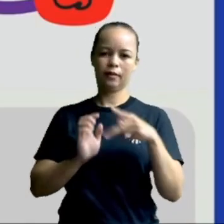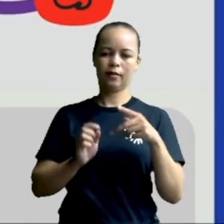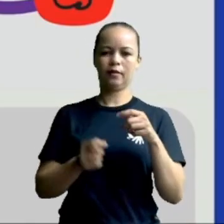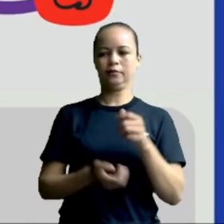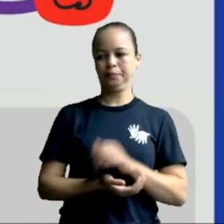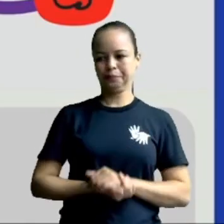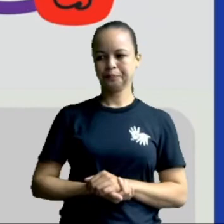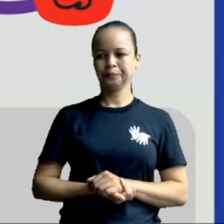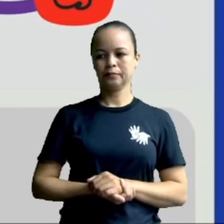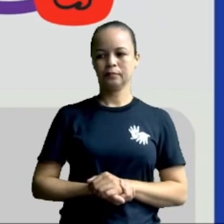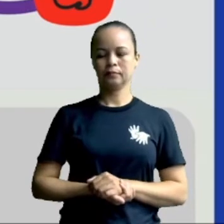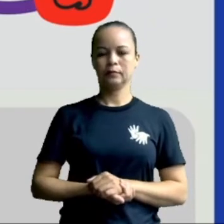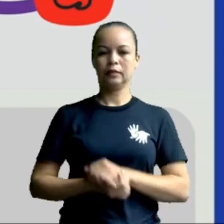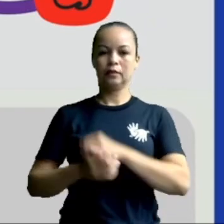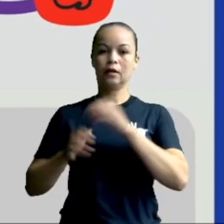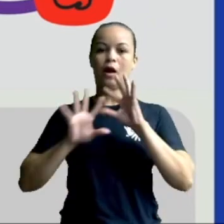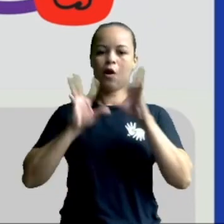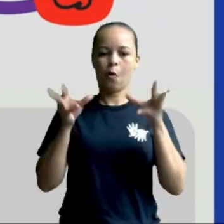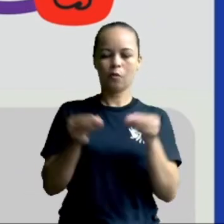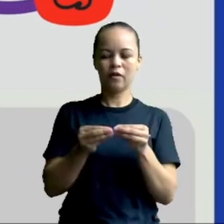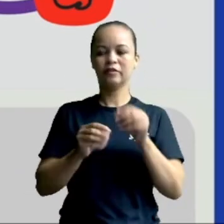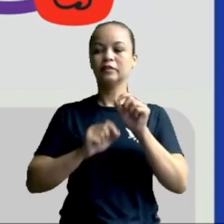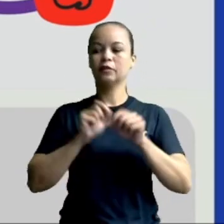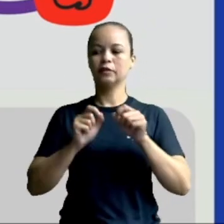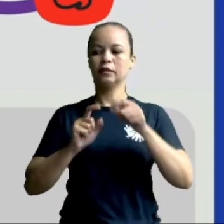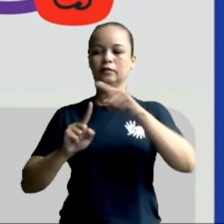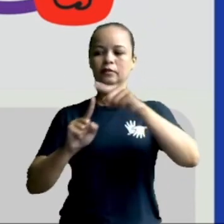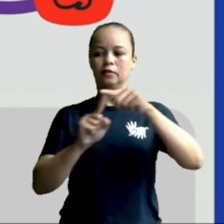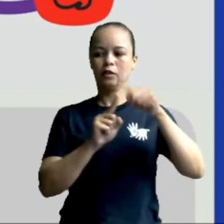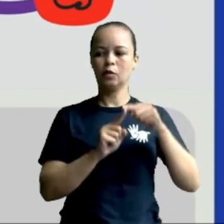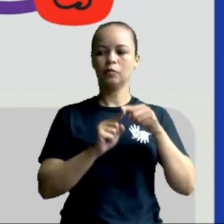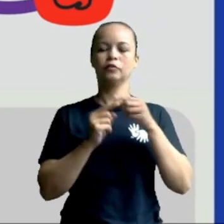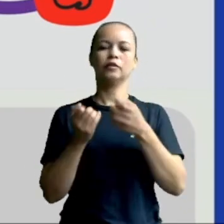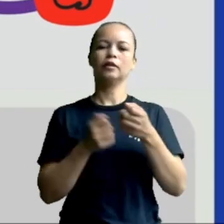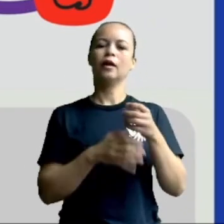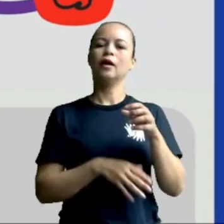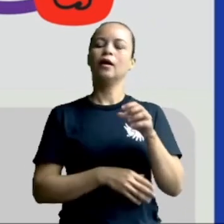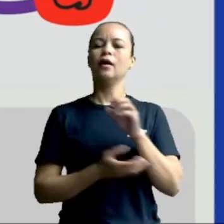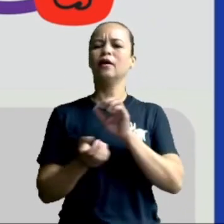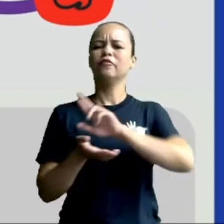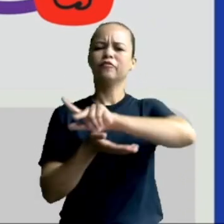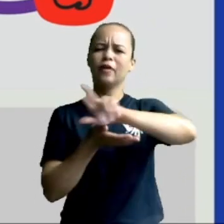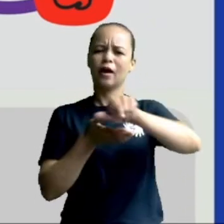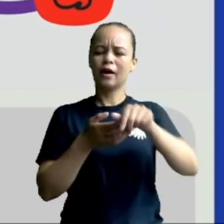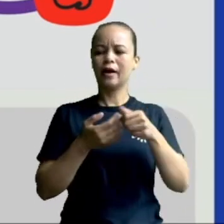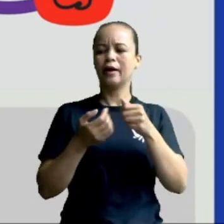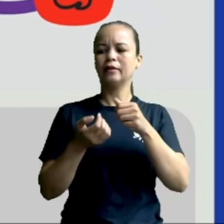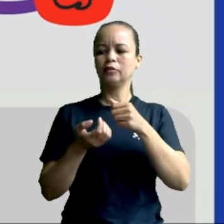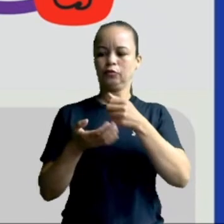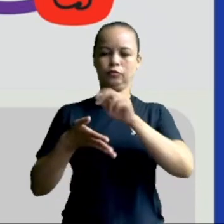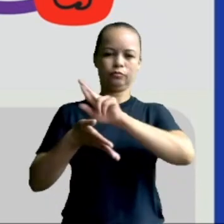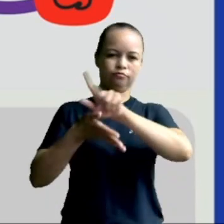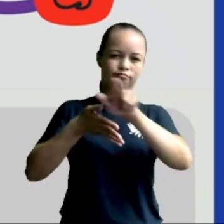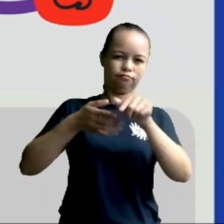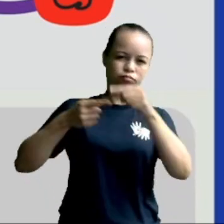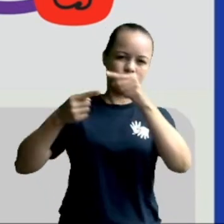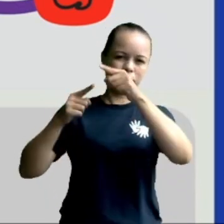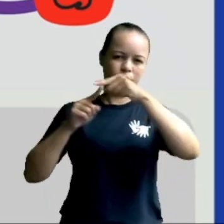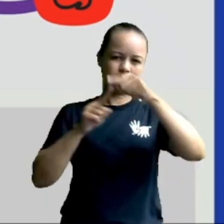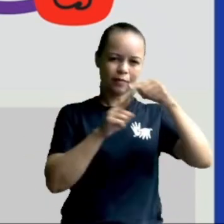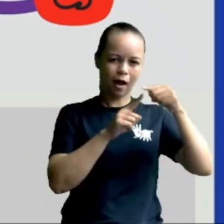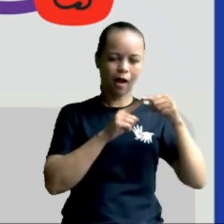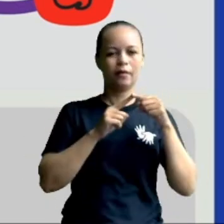ó, tipos e receptores sensoriais, que a gente já falou. Então a gente tem os mecanorreceptores, os fotorreceptores, os quimorreceptores,